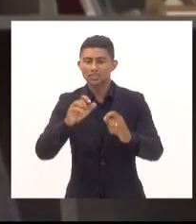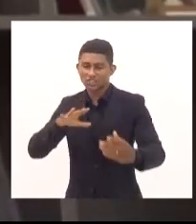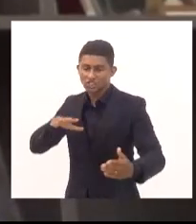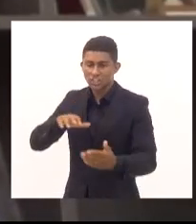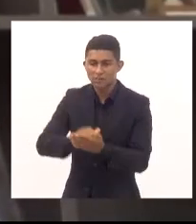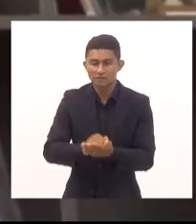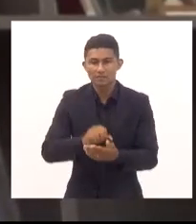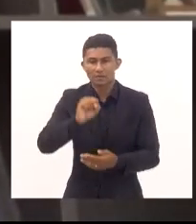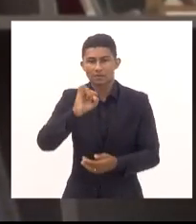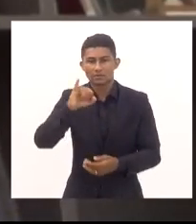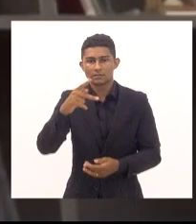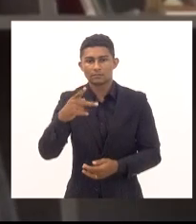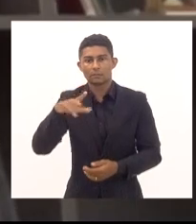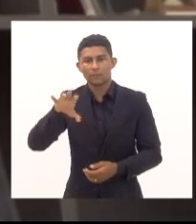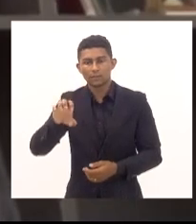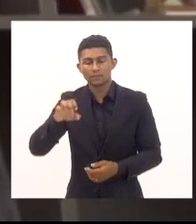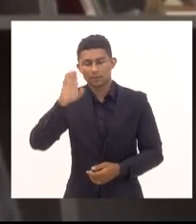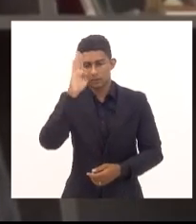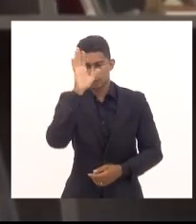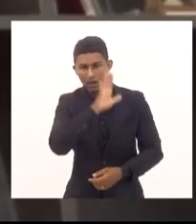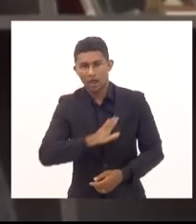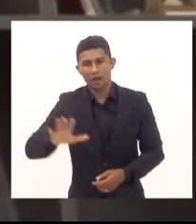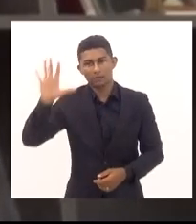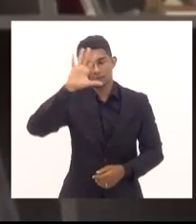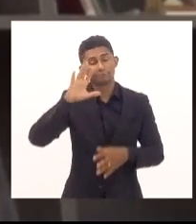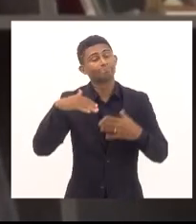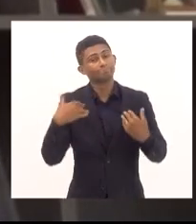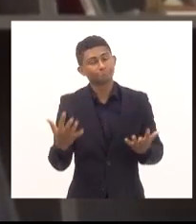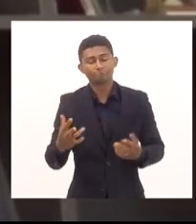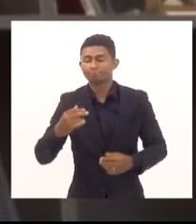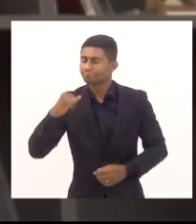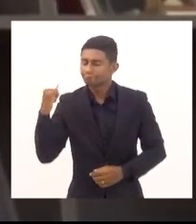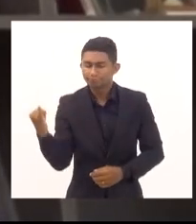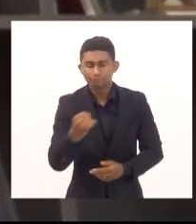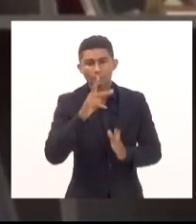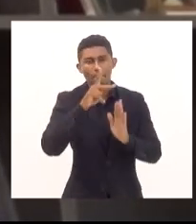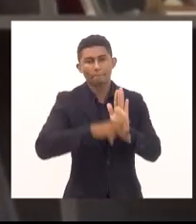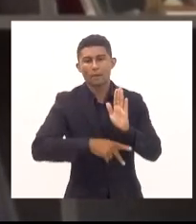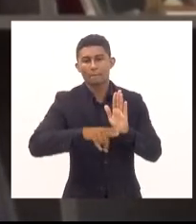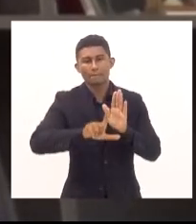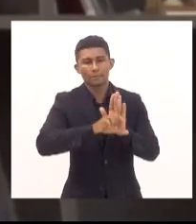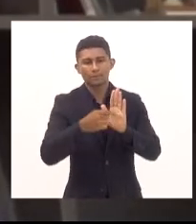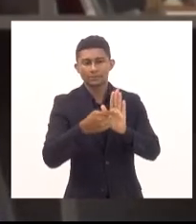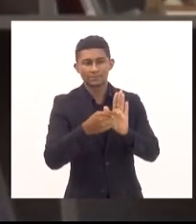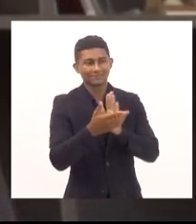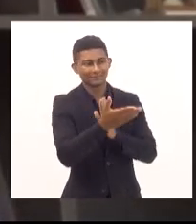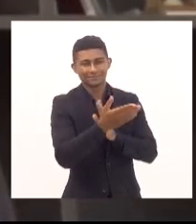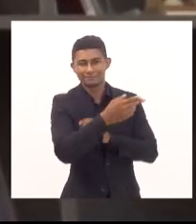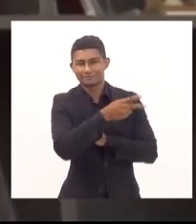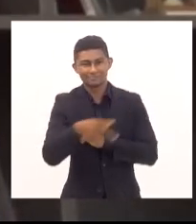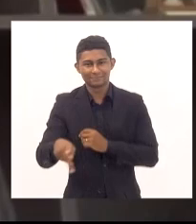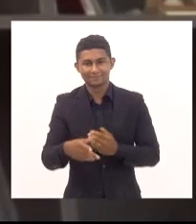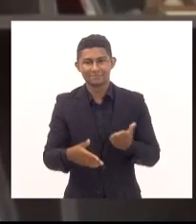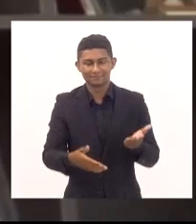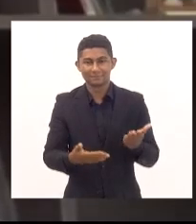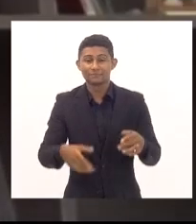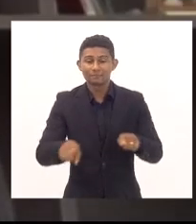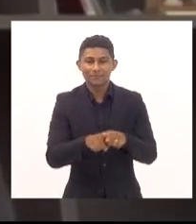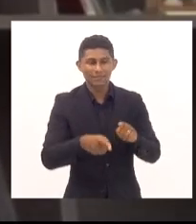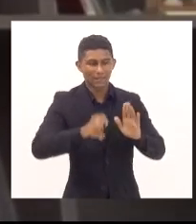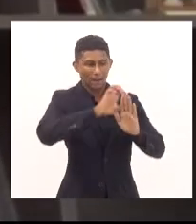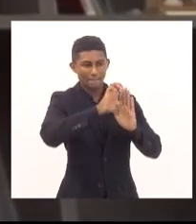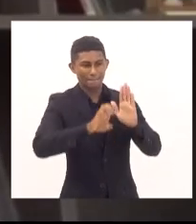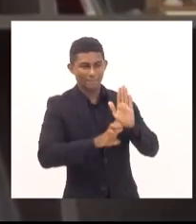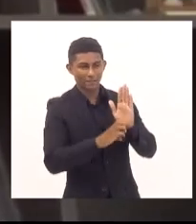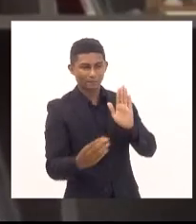Nacional, né? Então, foi fundamental o projeto de lei do nosso presidente e a subemenda,